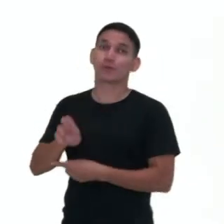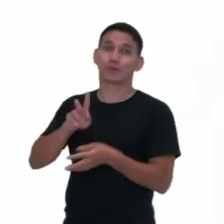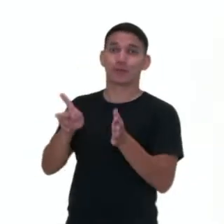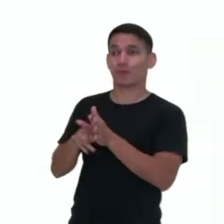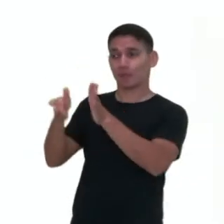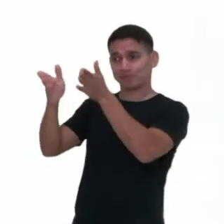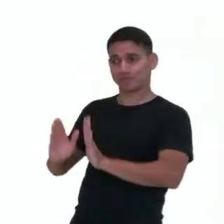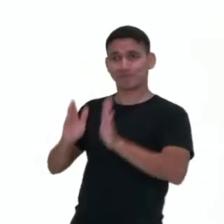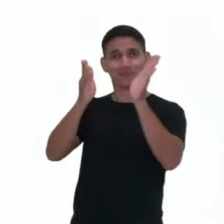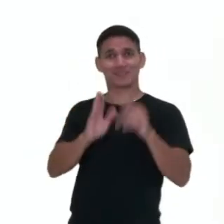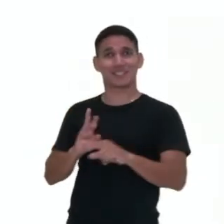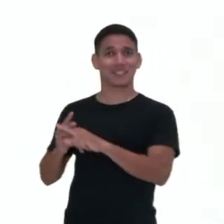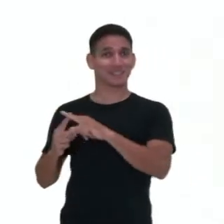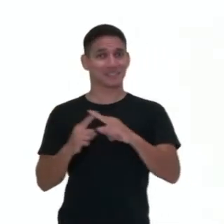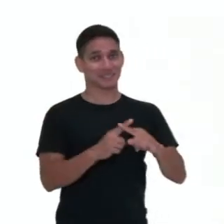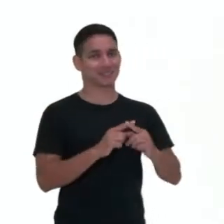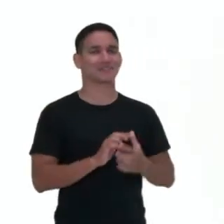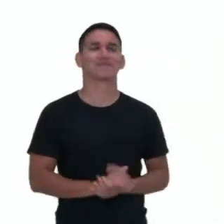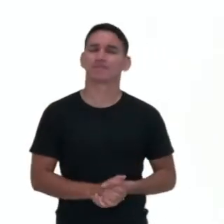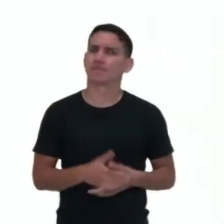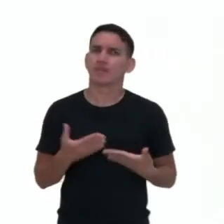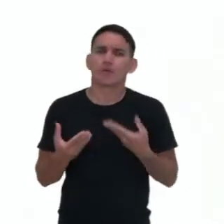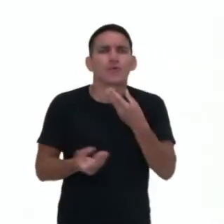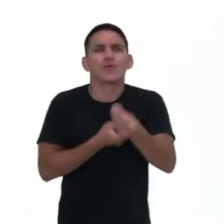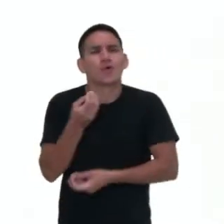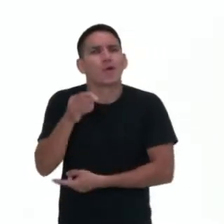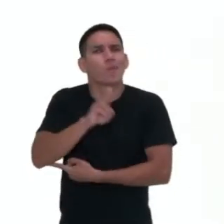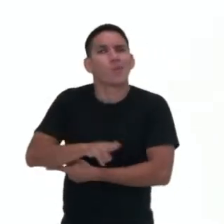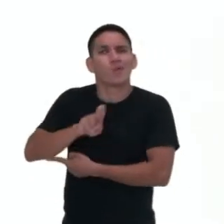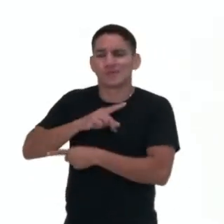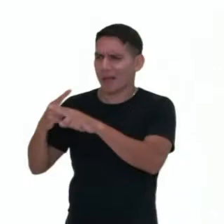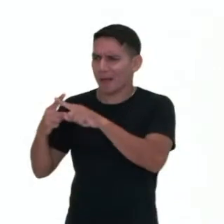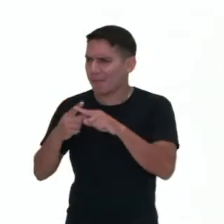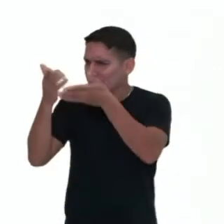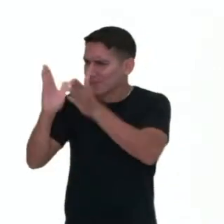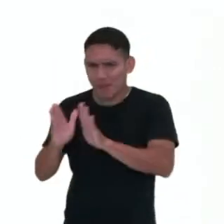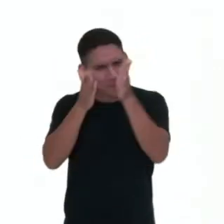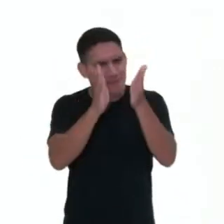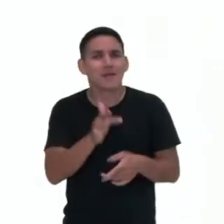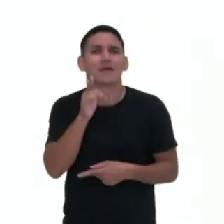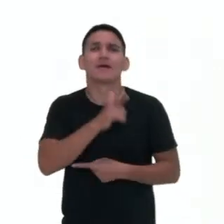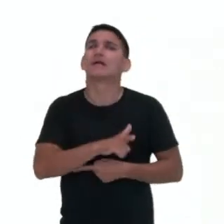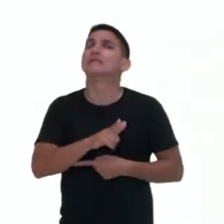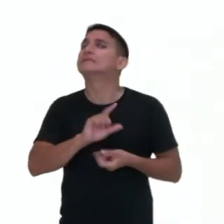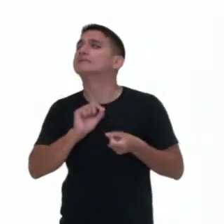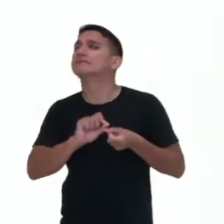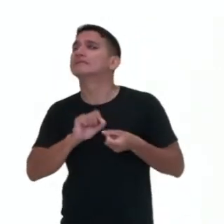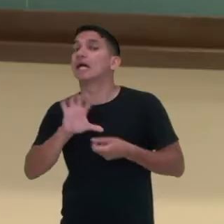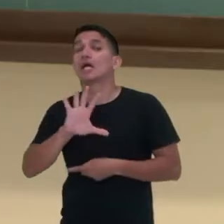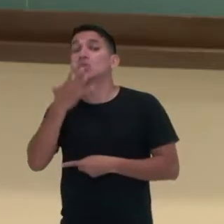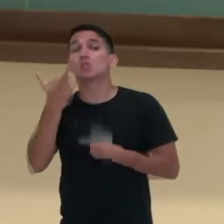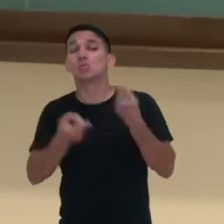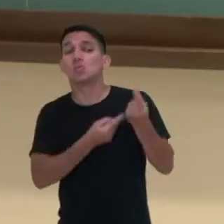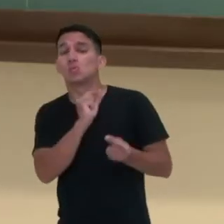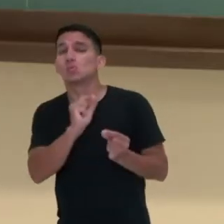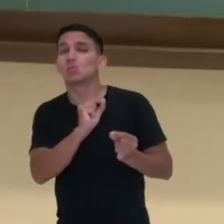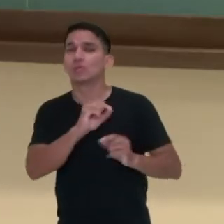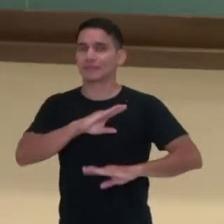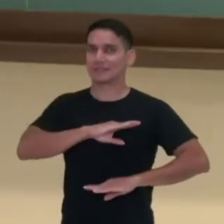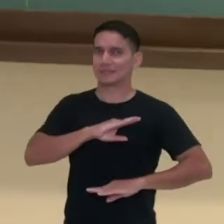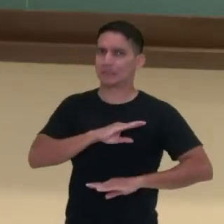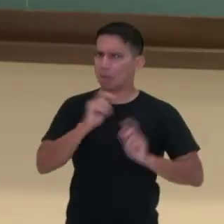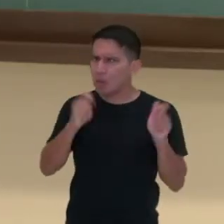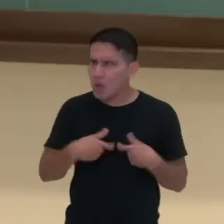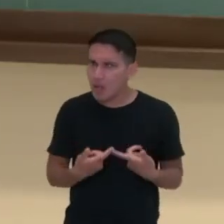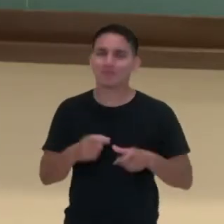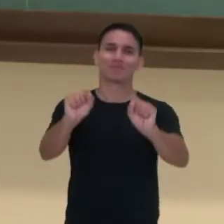multiplicação de matrizes. Como utilizar a multiplicação de matrizes na resolução de problemas? Será que é possível? Sim, né,